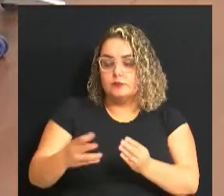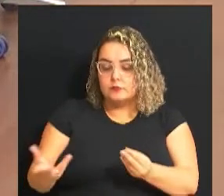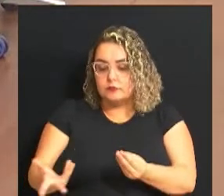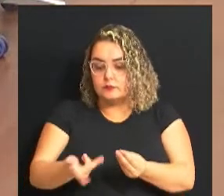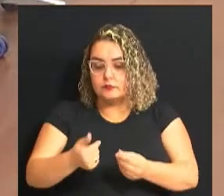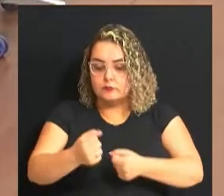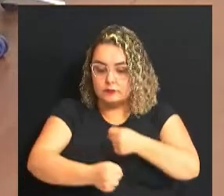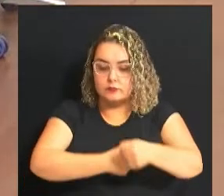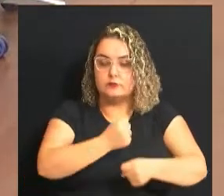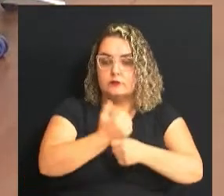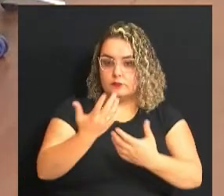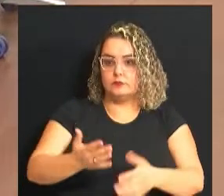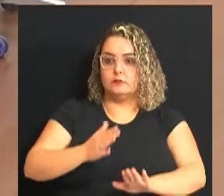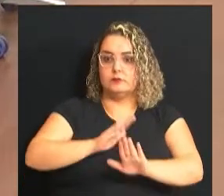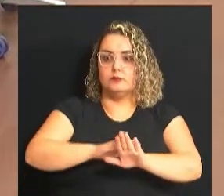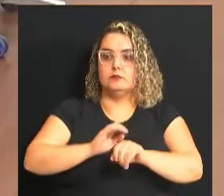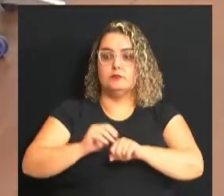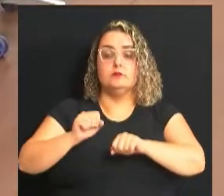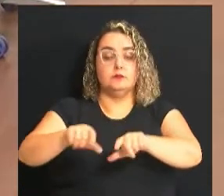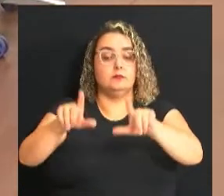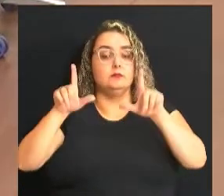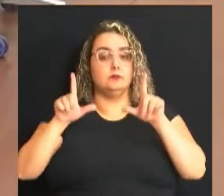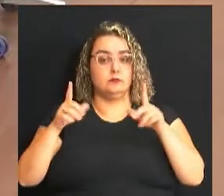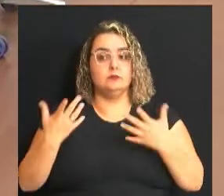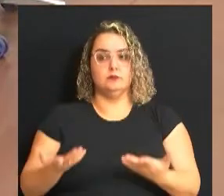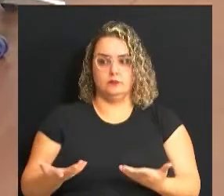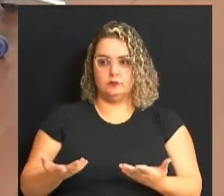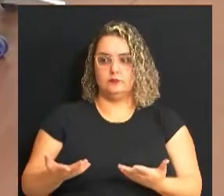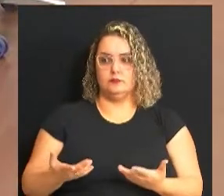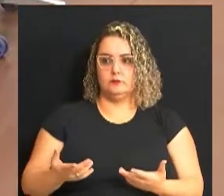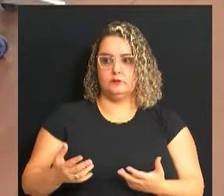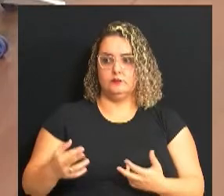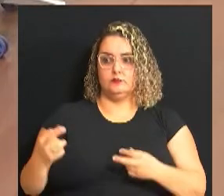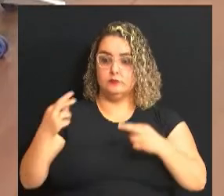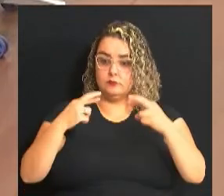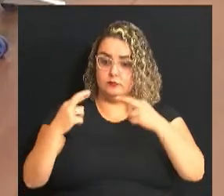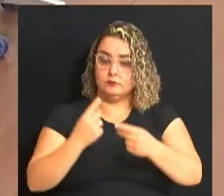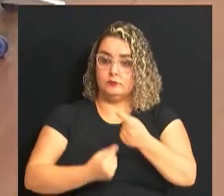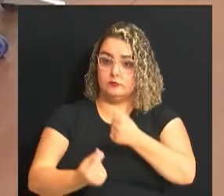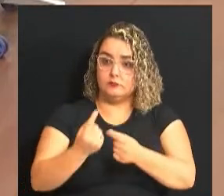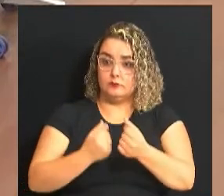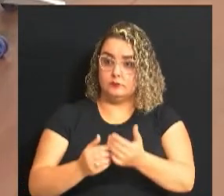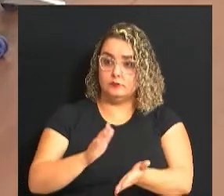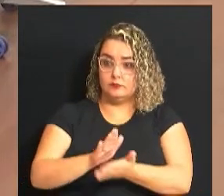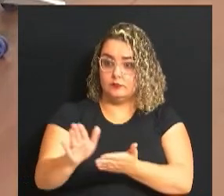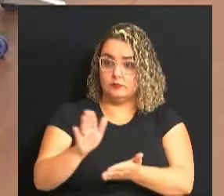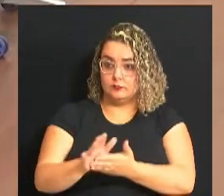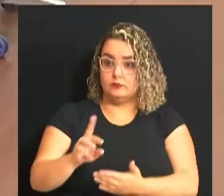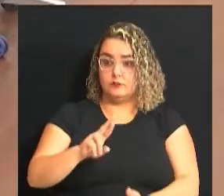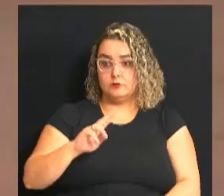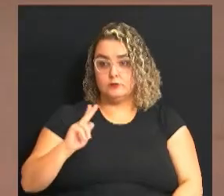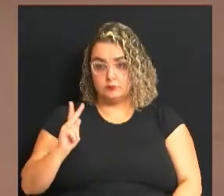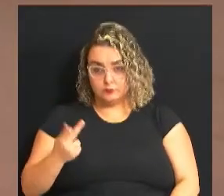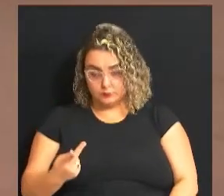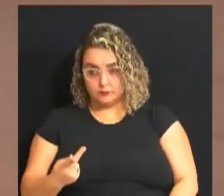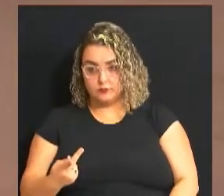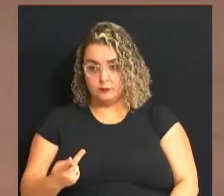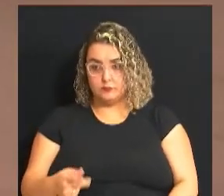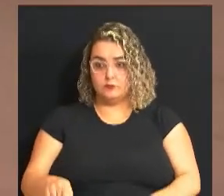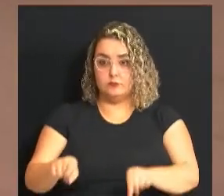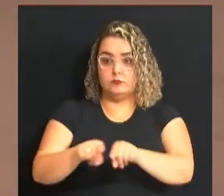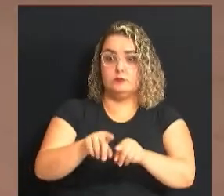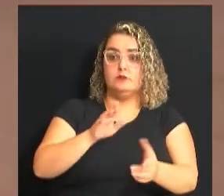uma ação de destaque a respeito da previsão de valores para o custeio do RH e para o custeio